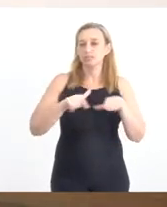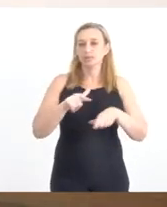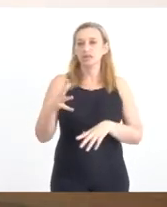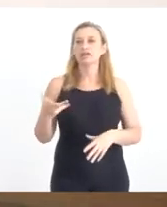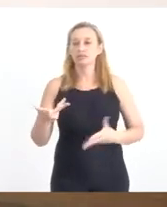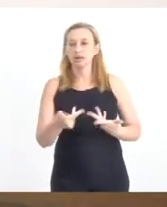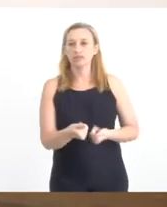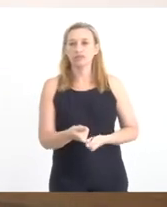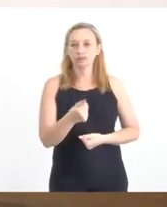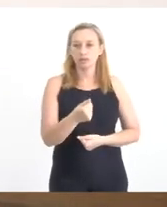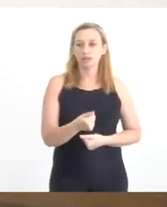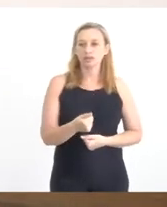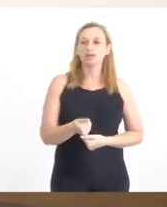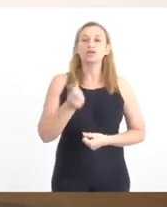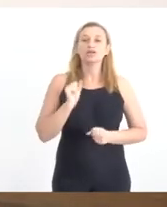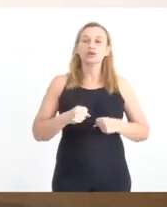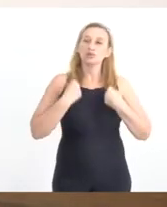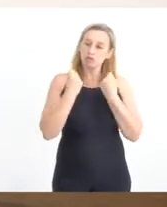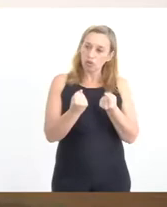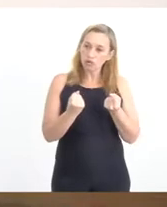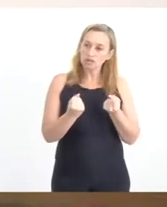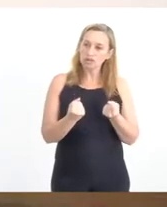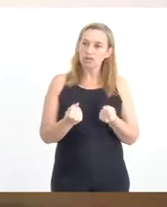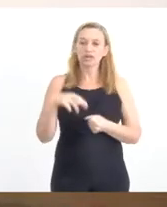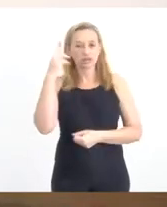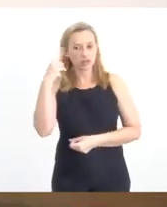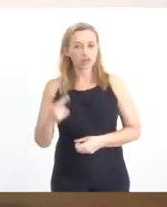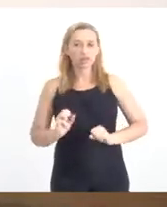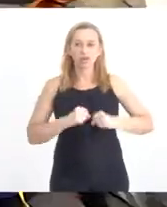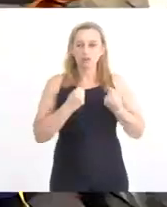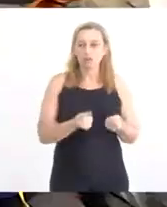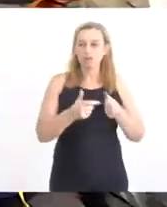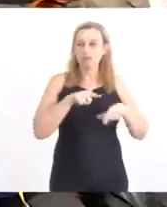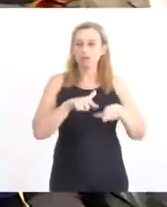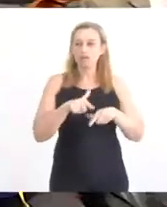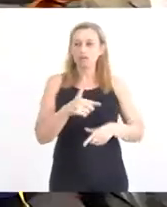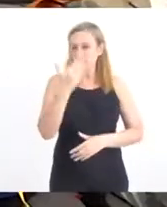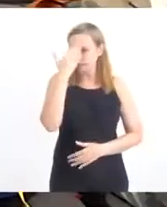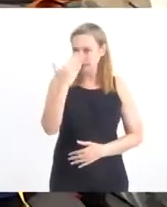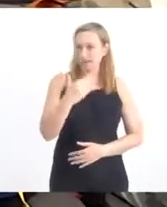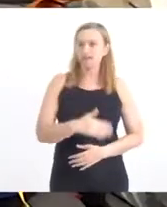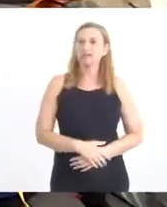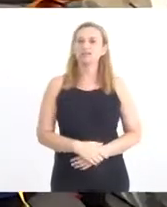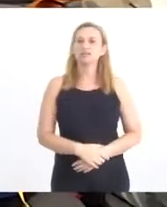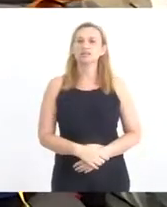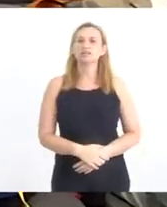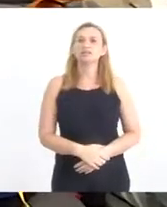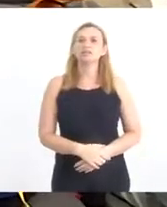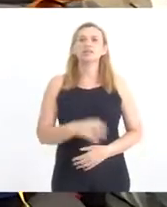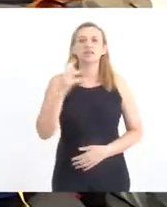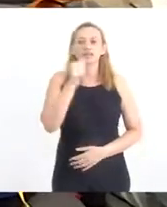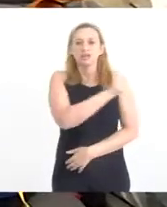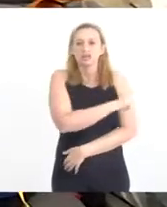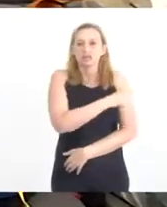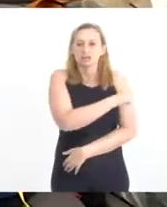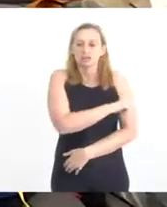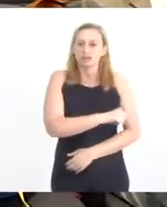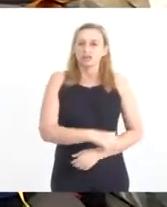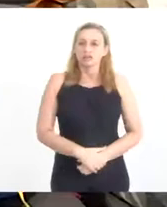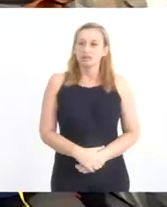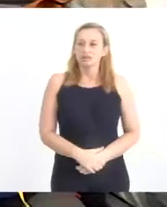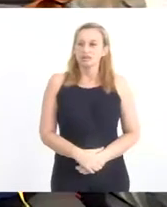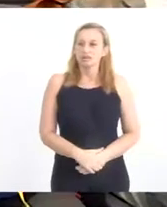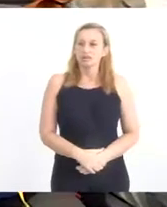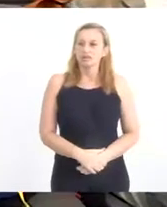maravilhoso não é isso gente ó Oi nata força essa luta obrigada muito obrigada enfermeira Rejane